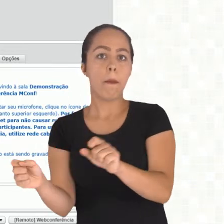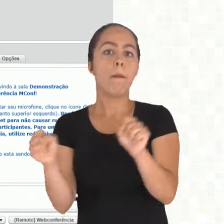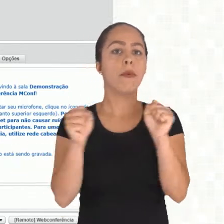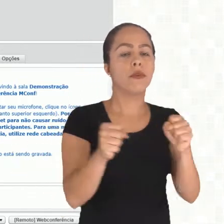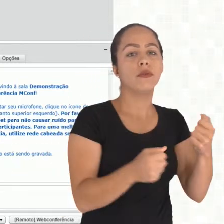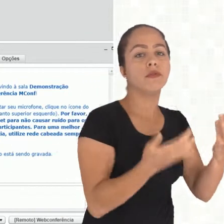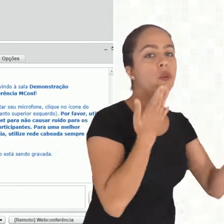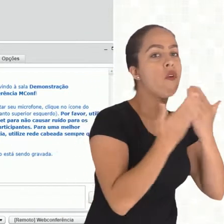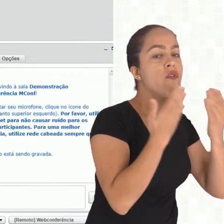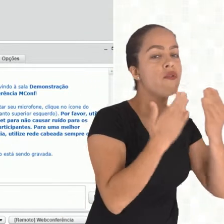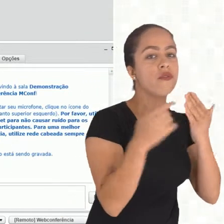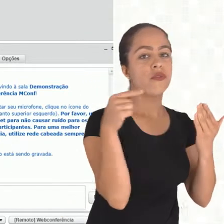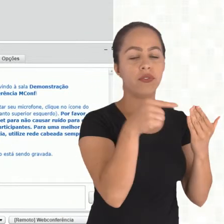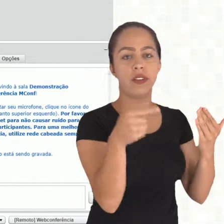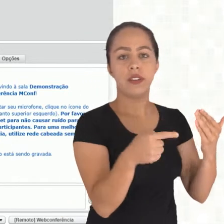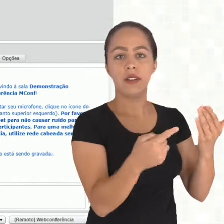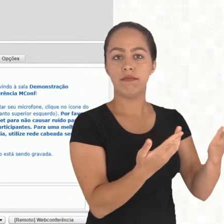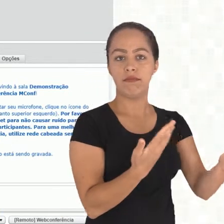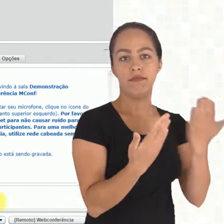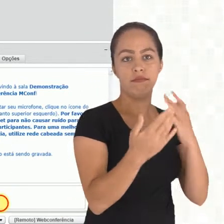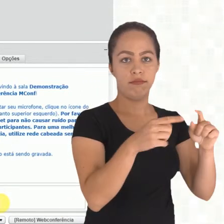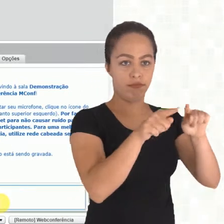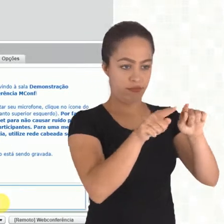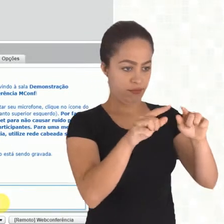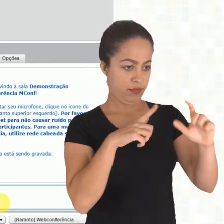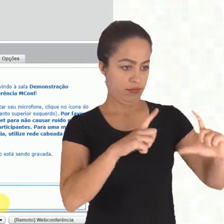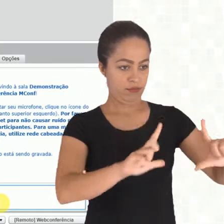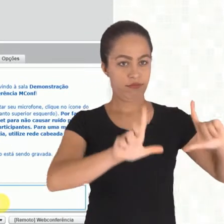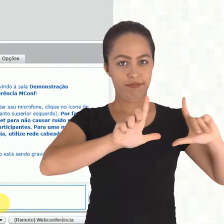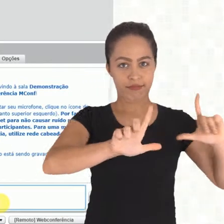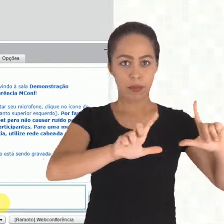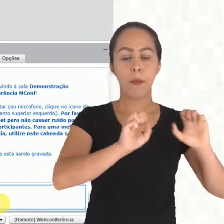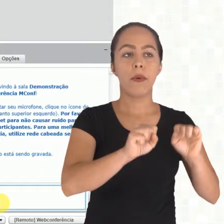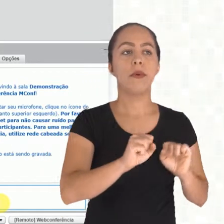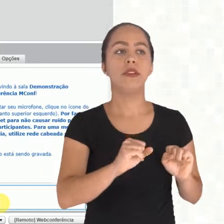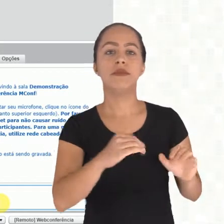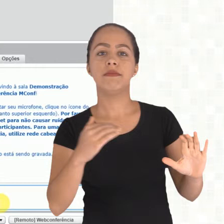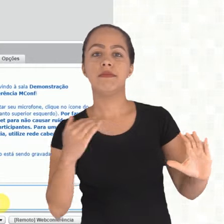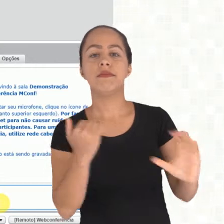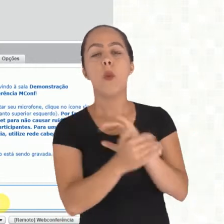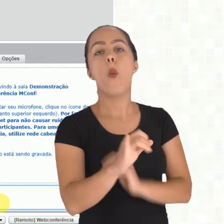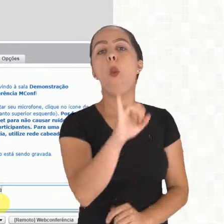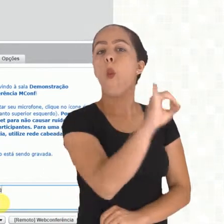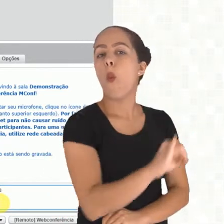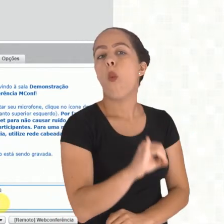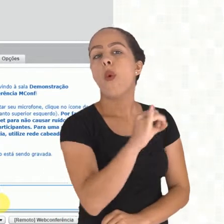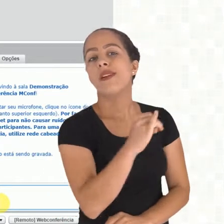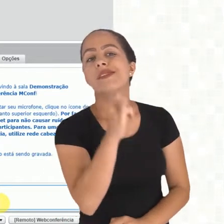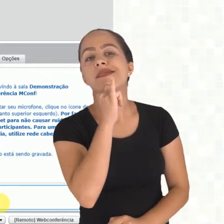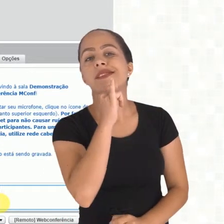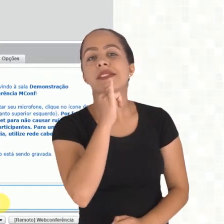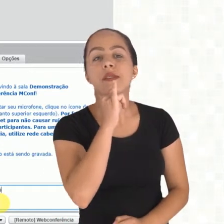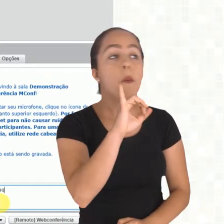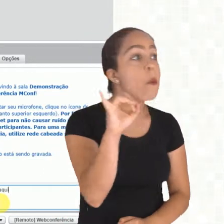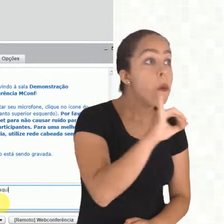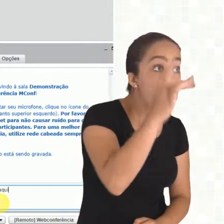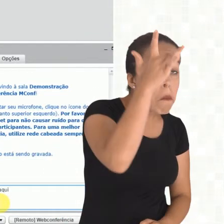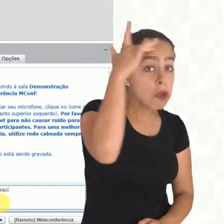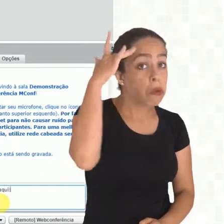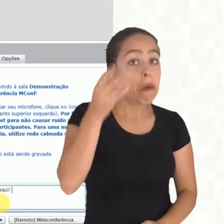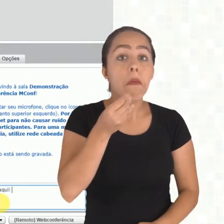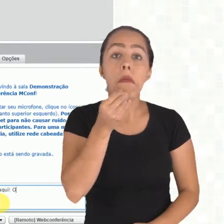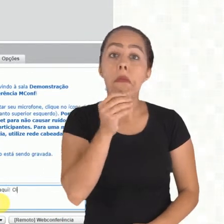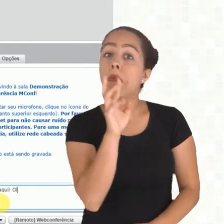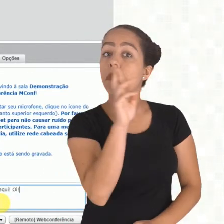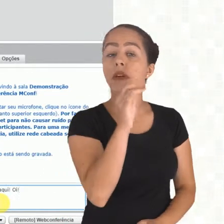né ele tem acesso ao chat que ele pode conversar e da oi por exemplo